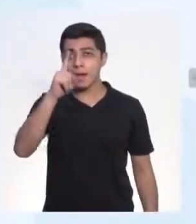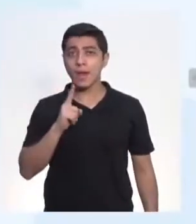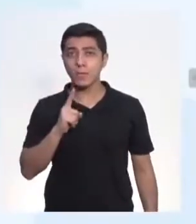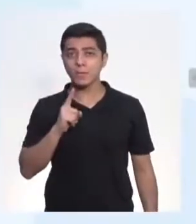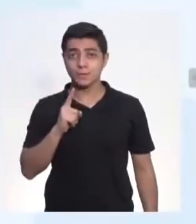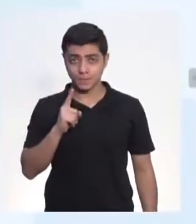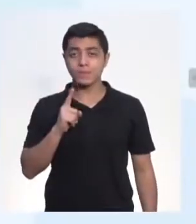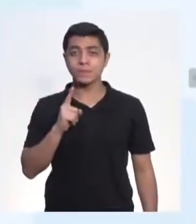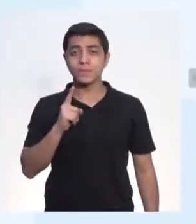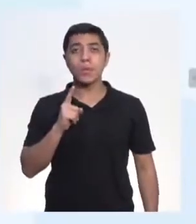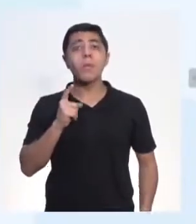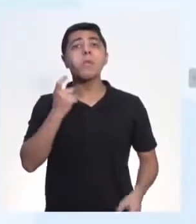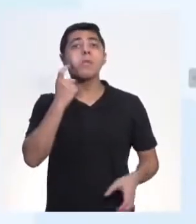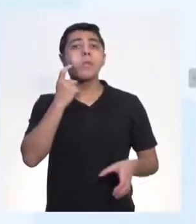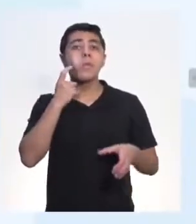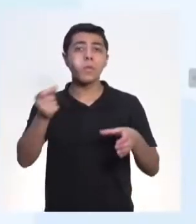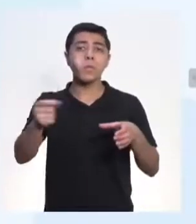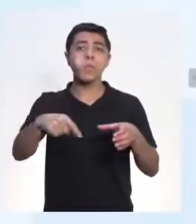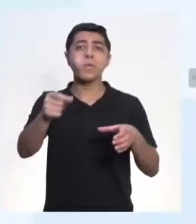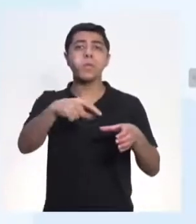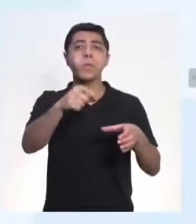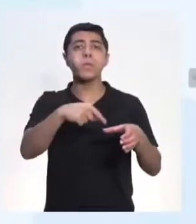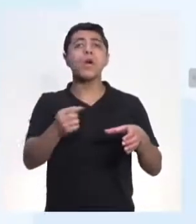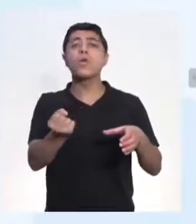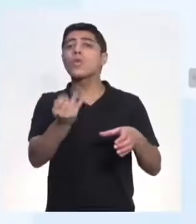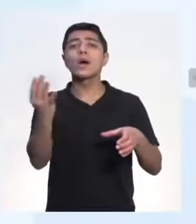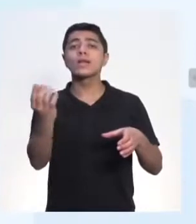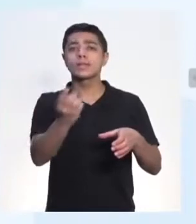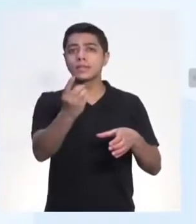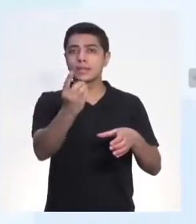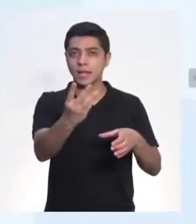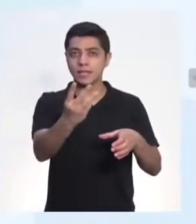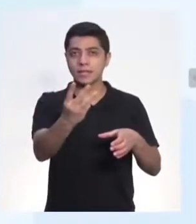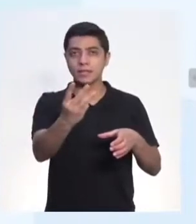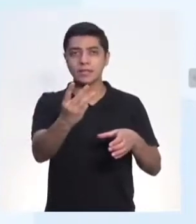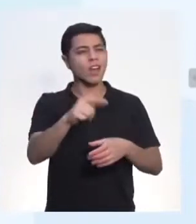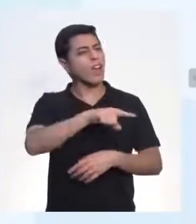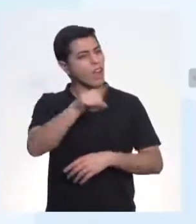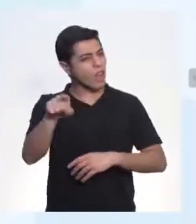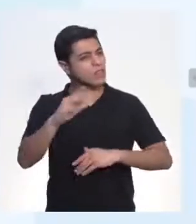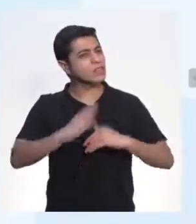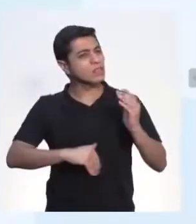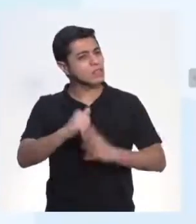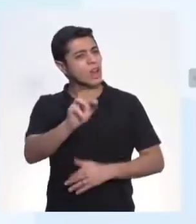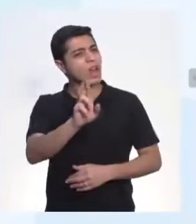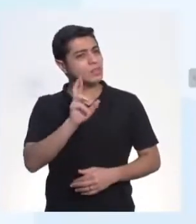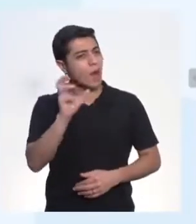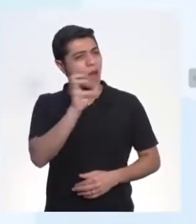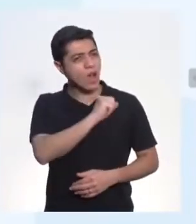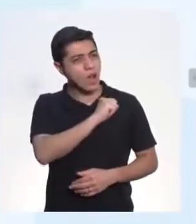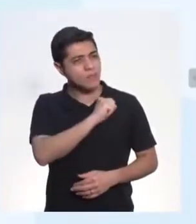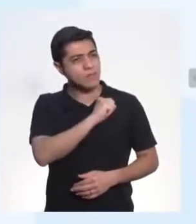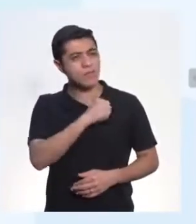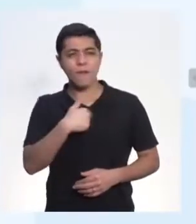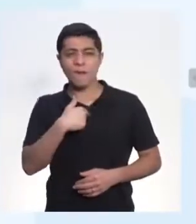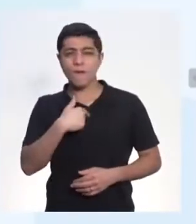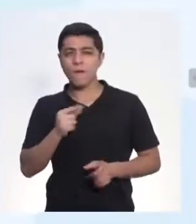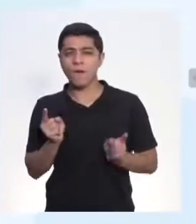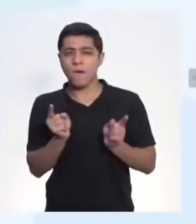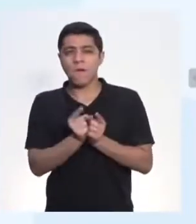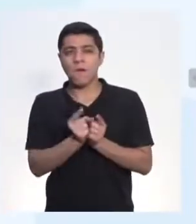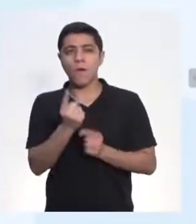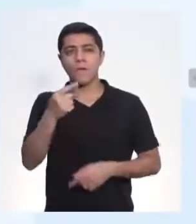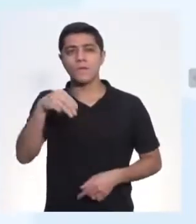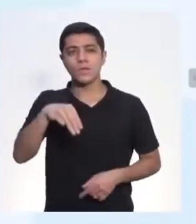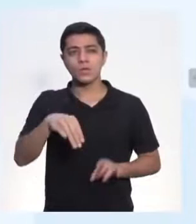balas, em relação ao todo. Eles estão indo rapidinho, né? Então, estão mesmo. Eu vou colocar 1 minutinho dessa vez. Então vamos ver,